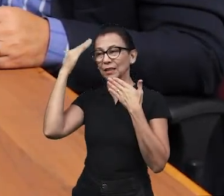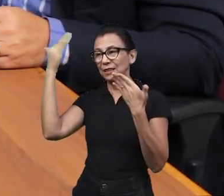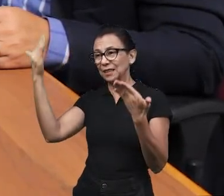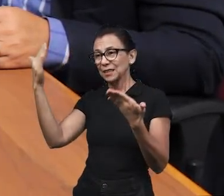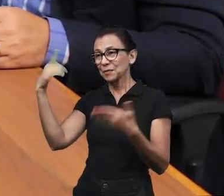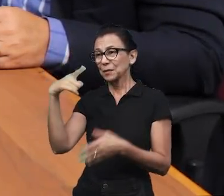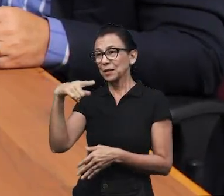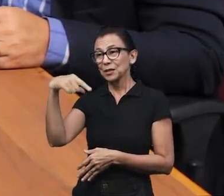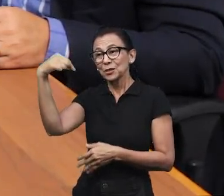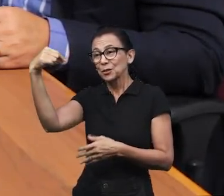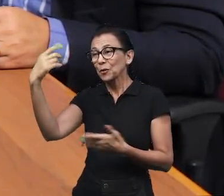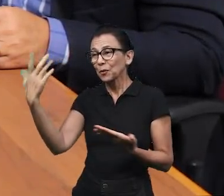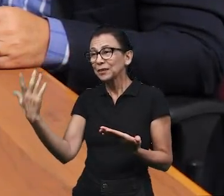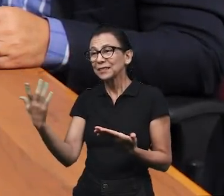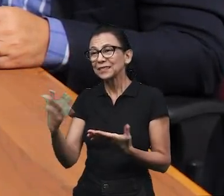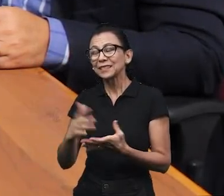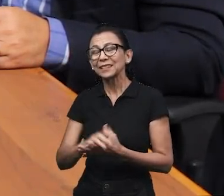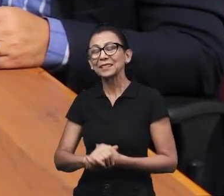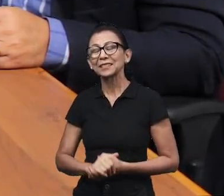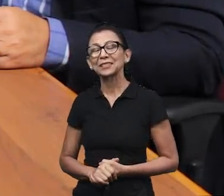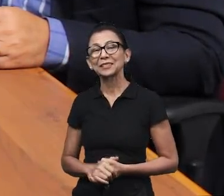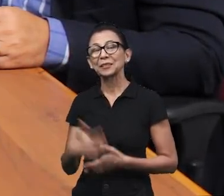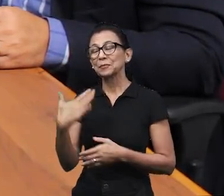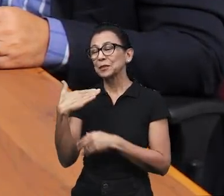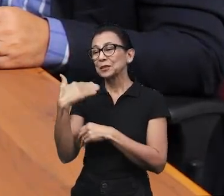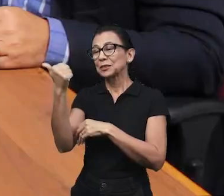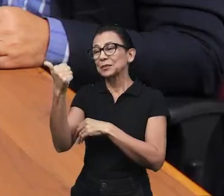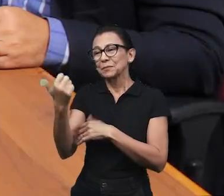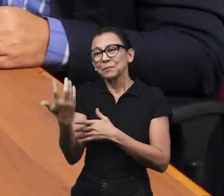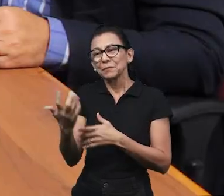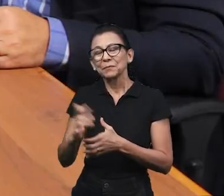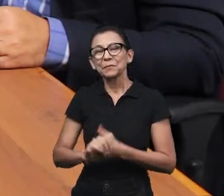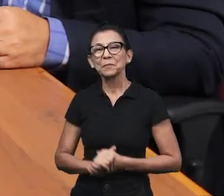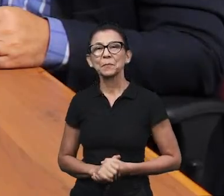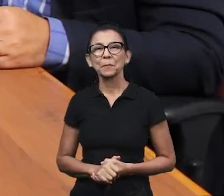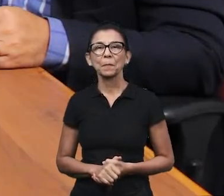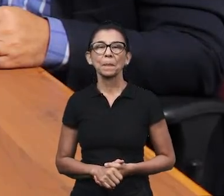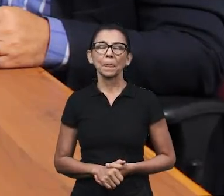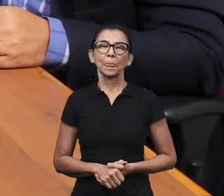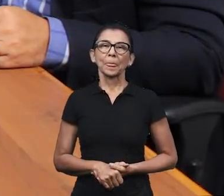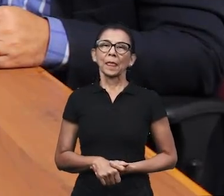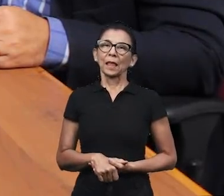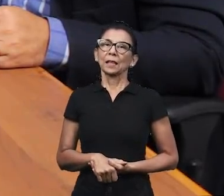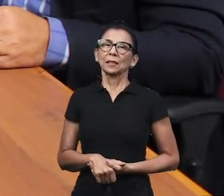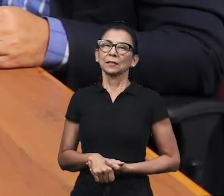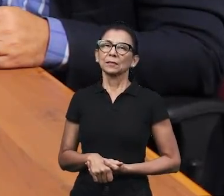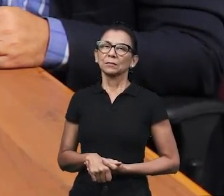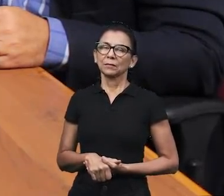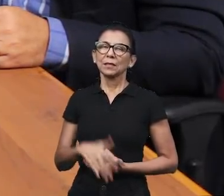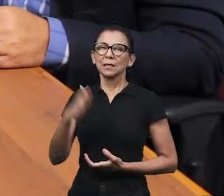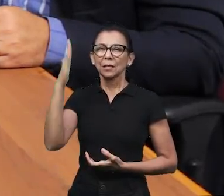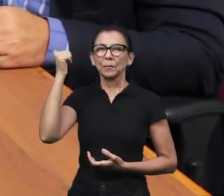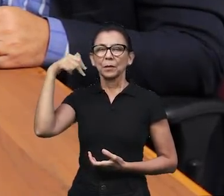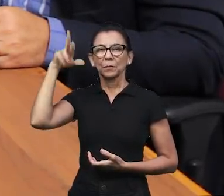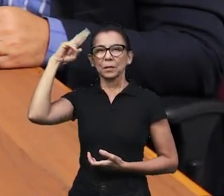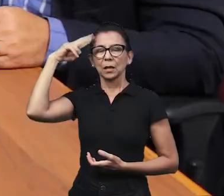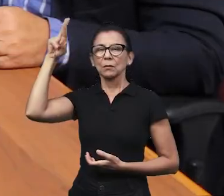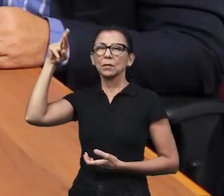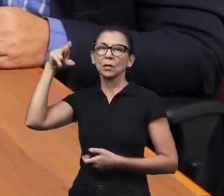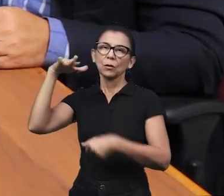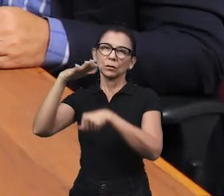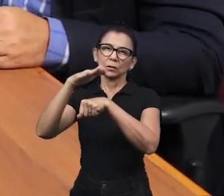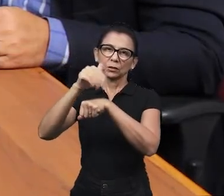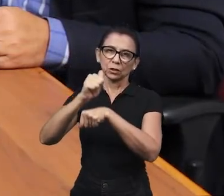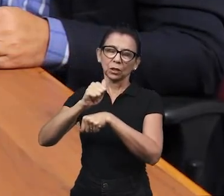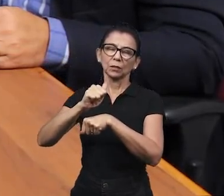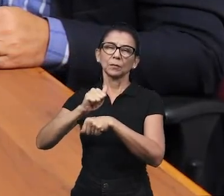esse chamado, Josias, porque nós sabemos que o chamado é do Senhor, né? Tudo tem um propósito diante do